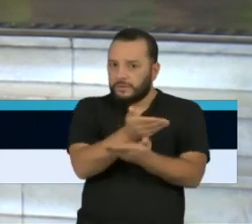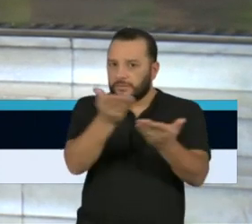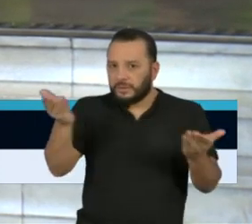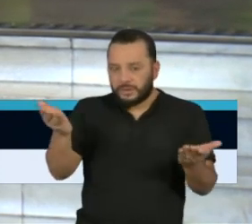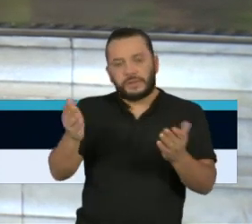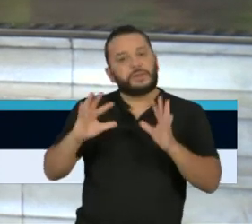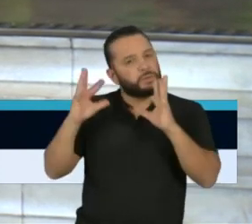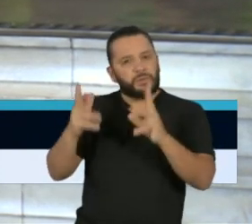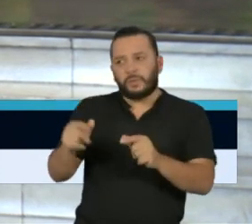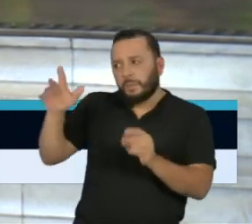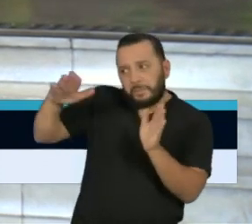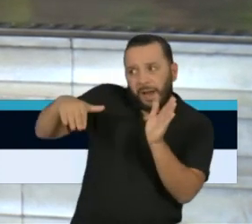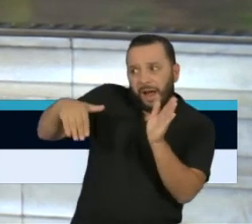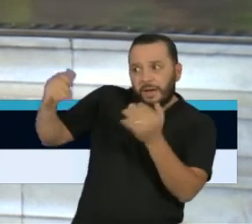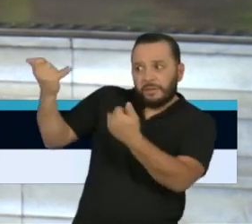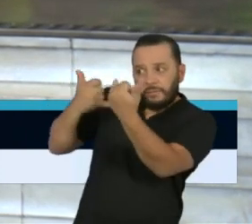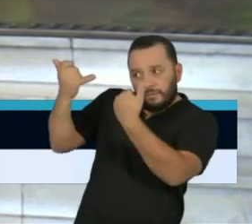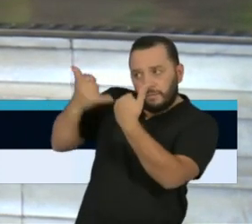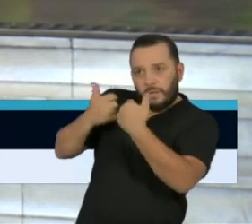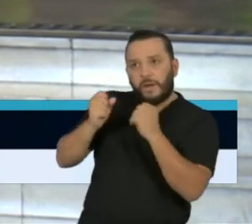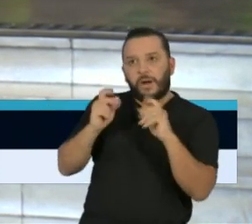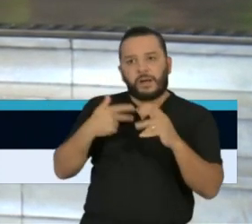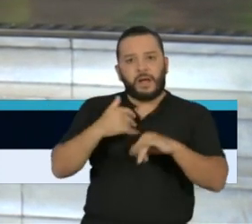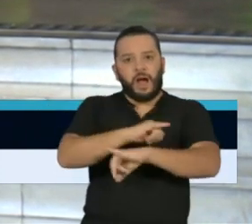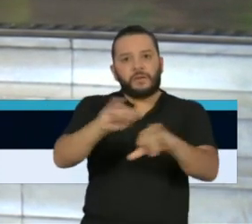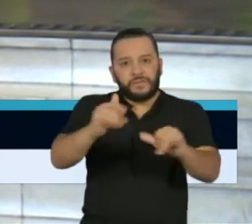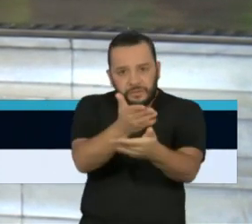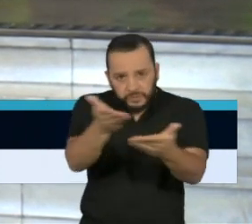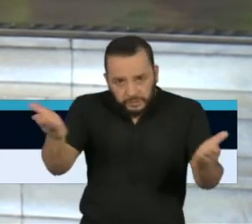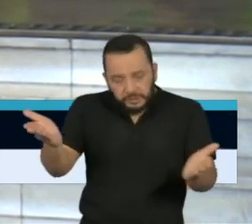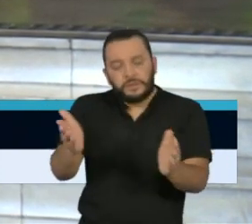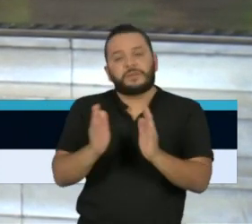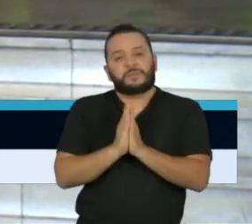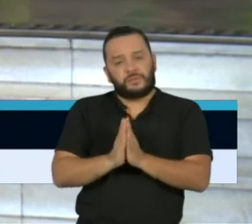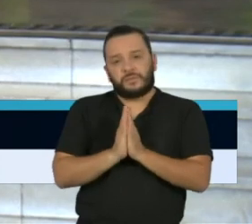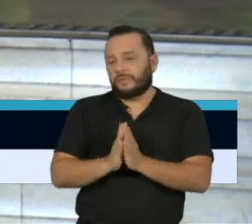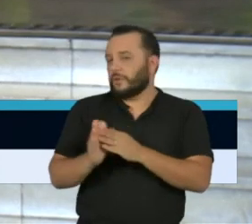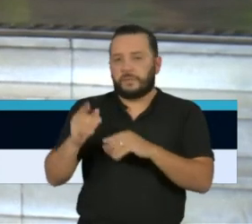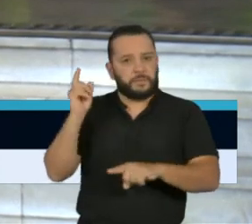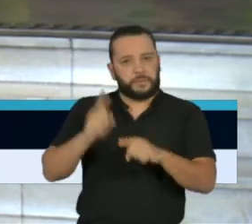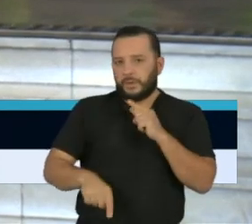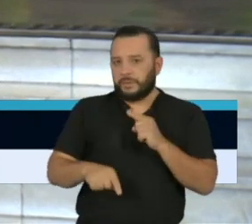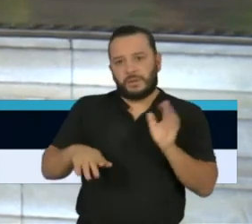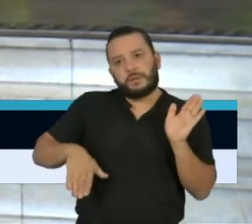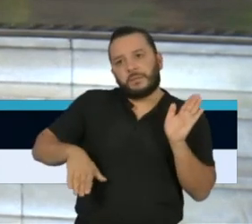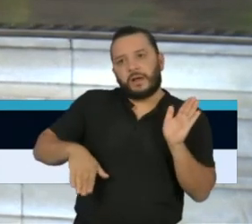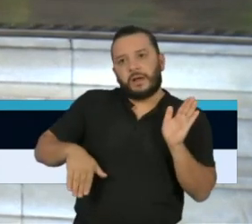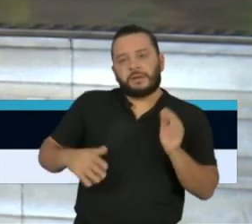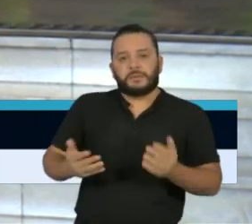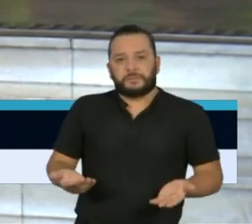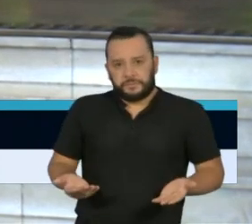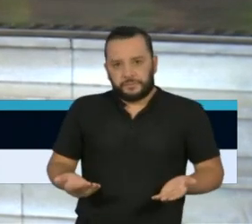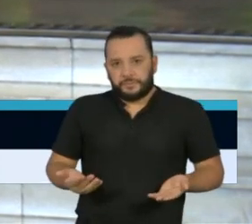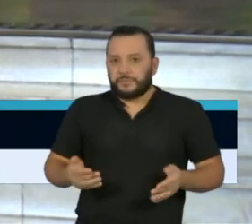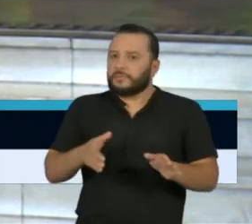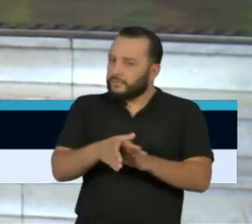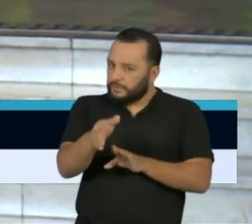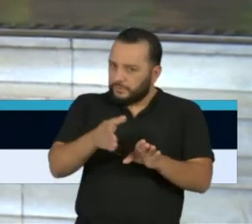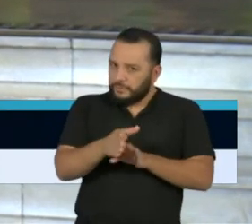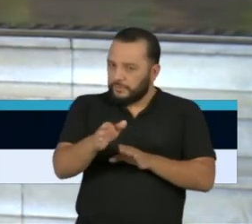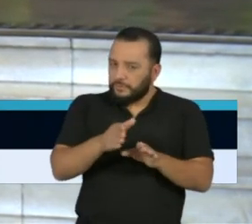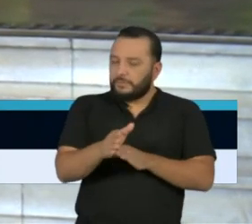todas as cidades do litoral de São Paulo. E se você puder considerar esta